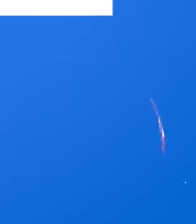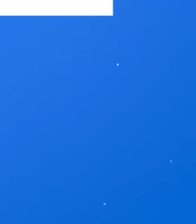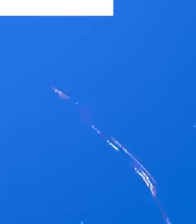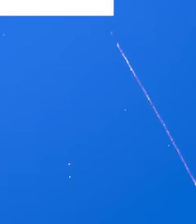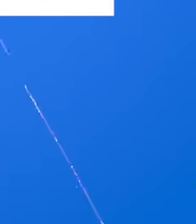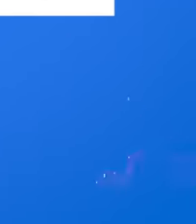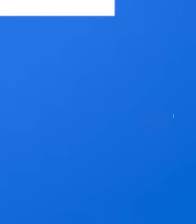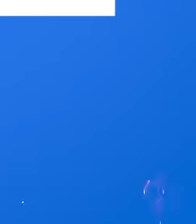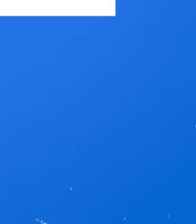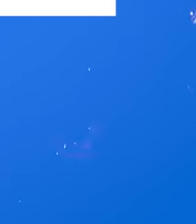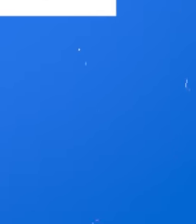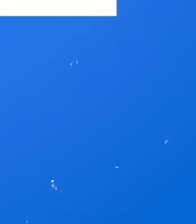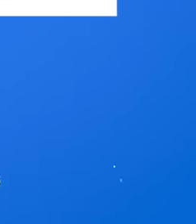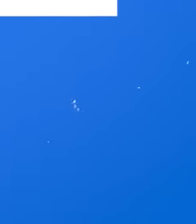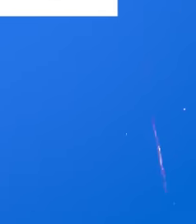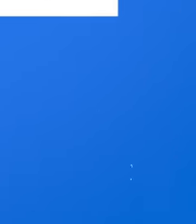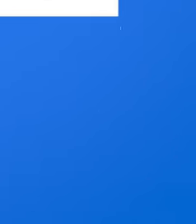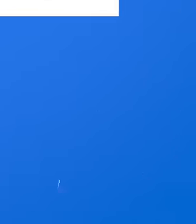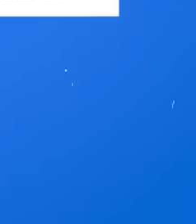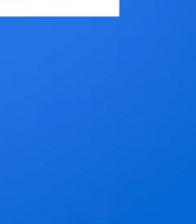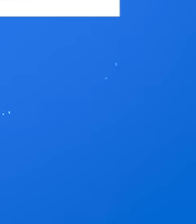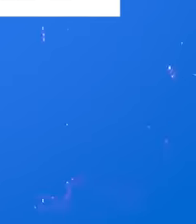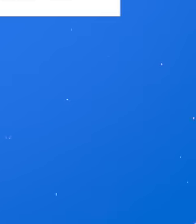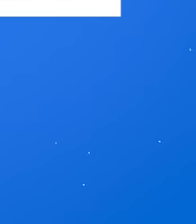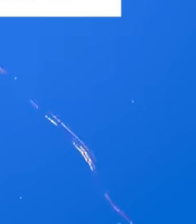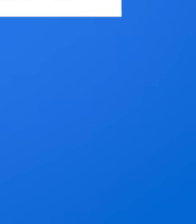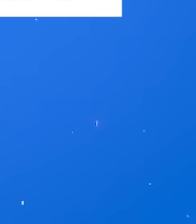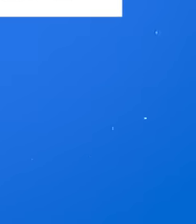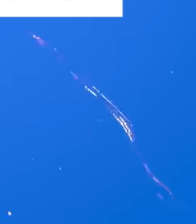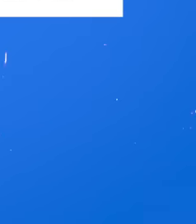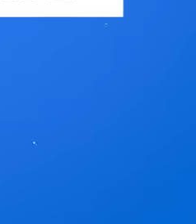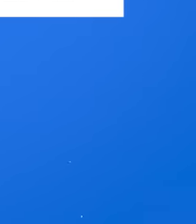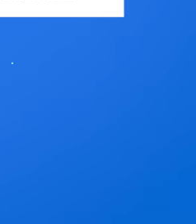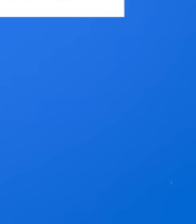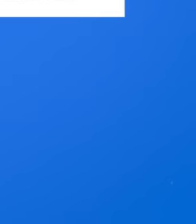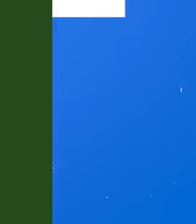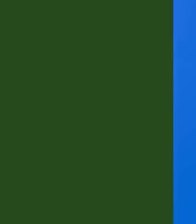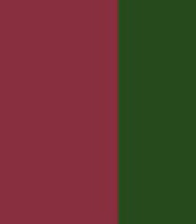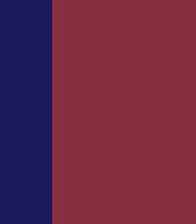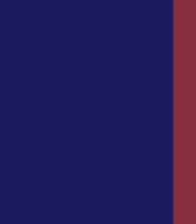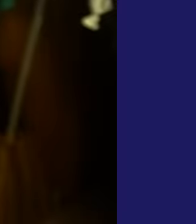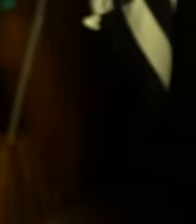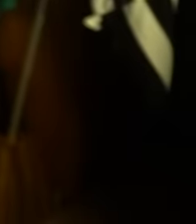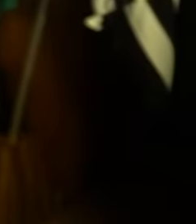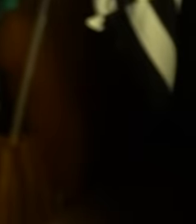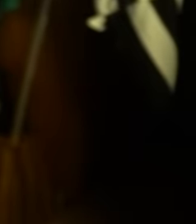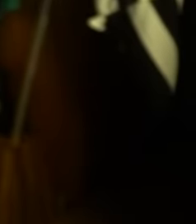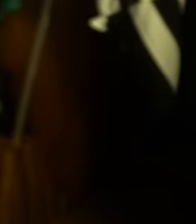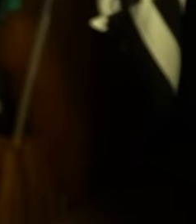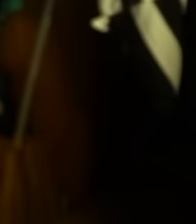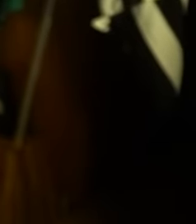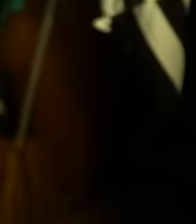uma faca, né, procurando a Amanda, ameaçando de morte a Amanda, ameaçando estuprar a Amanda, né? E quando chegou na